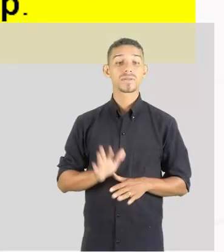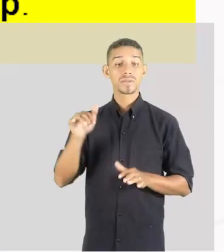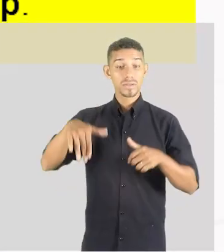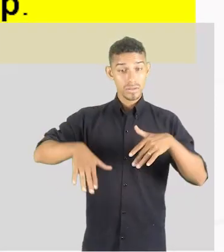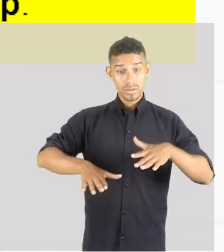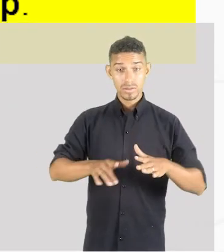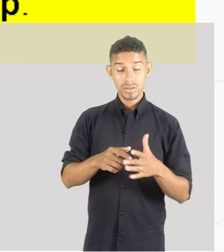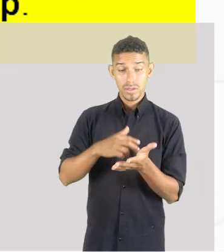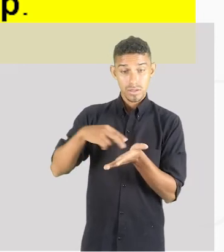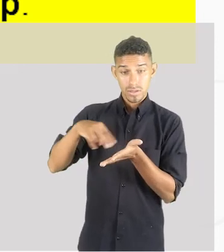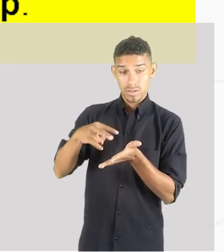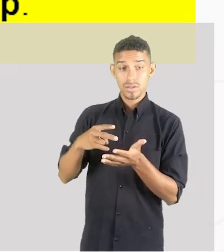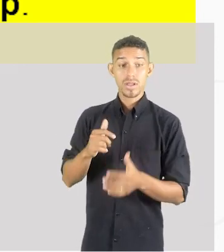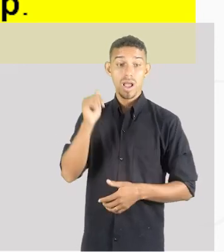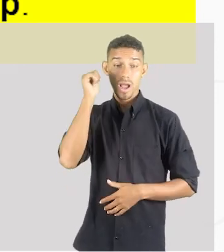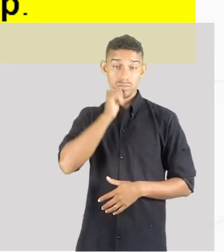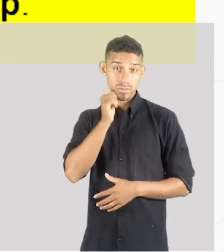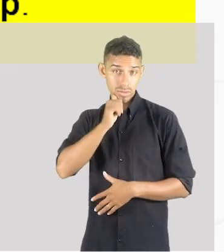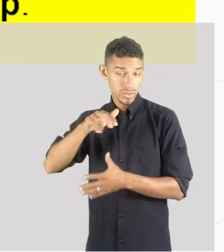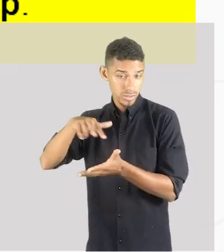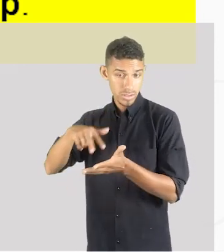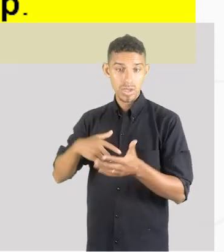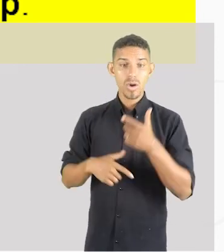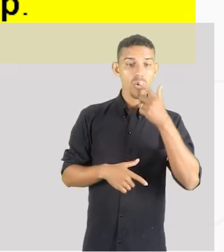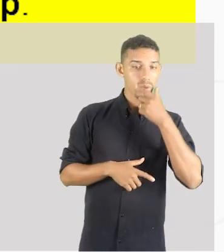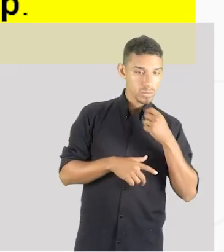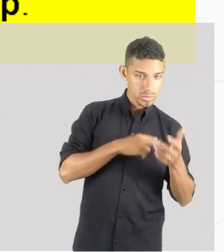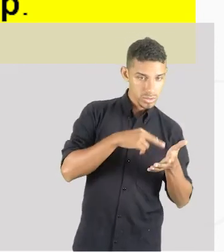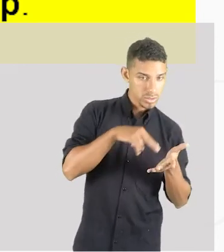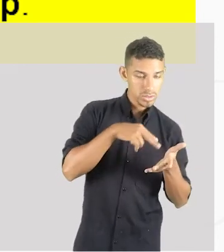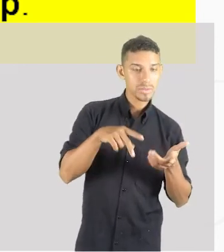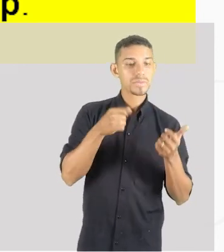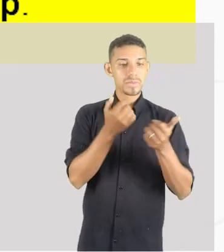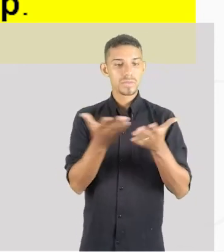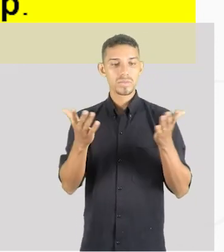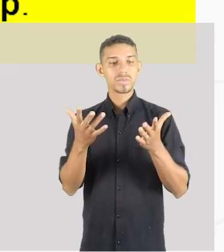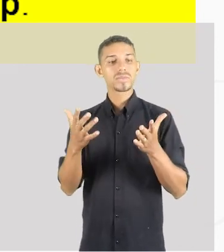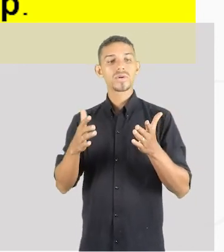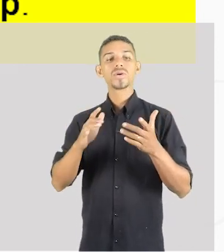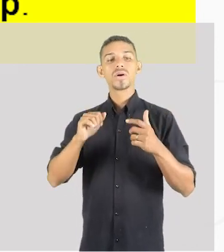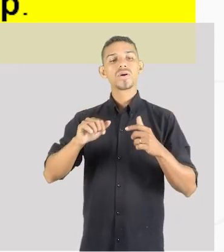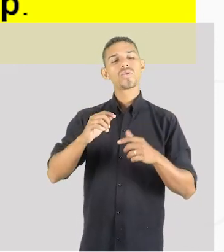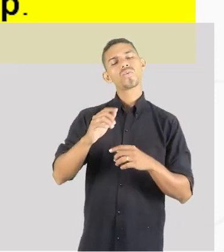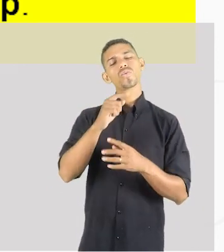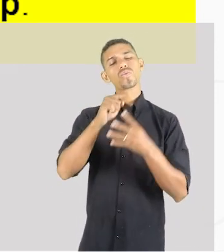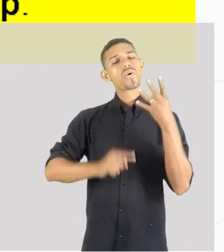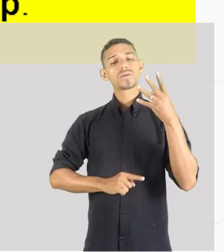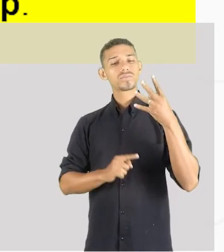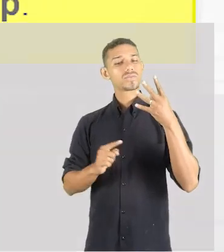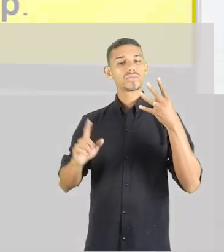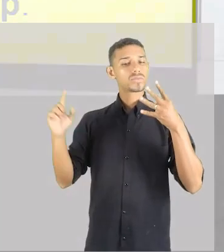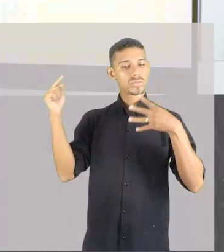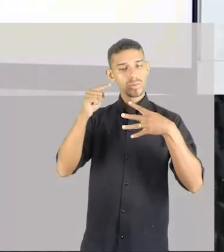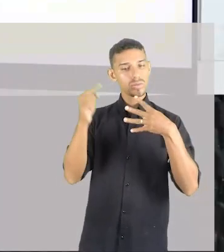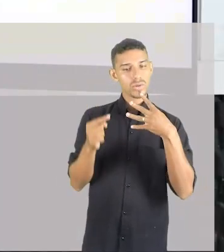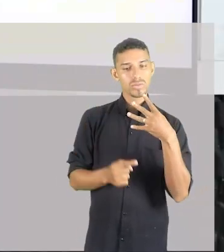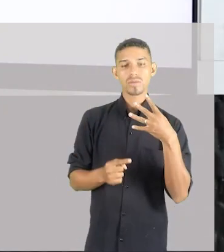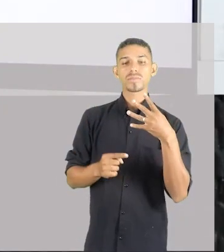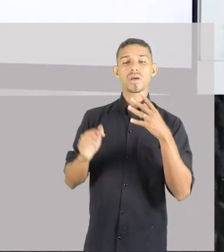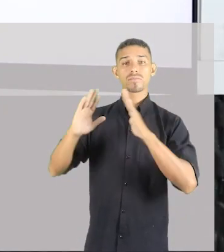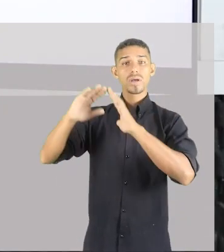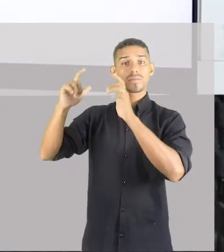B Boys e pelas Big Gears né pelo atrito da agulha do toca diso de vinil e é um dos quatro elementos do Hip Hop ligados à